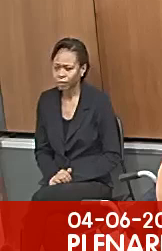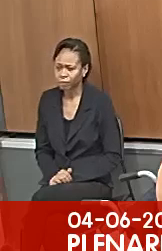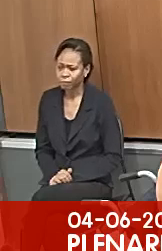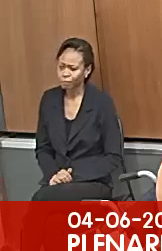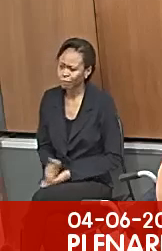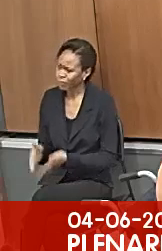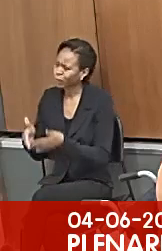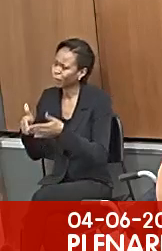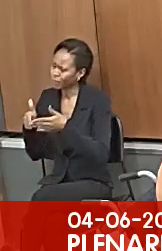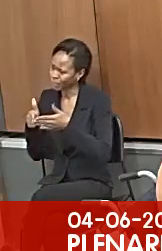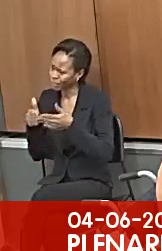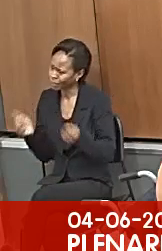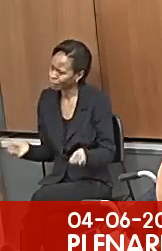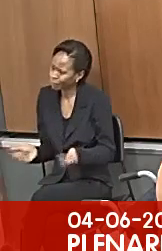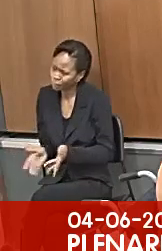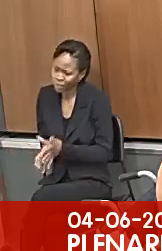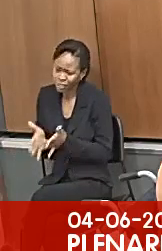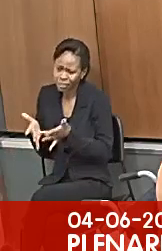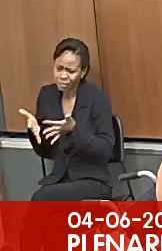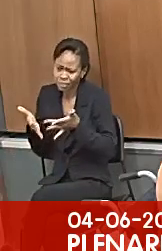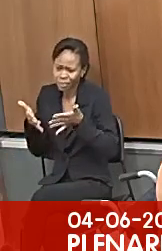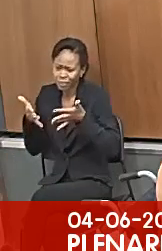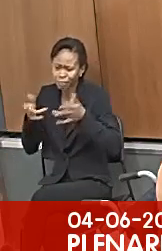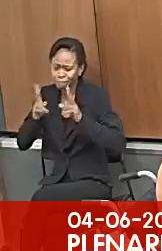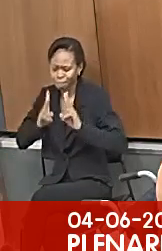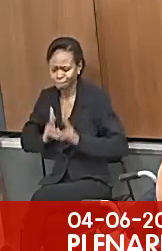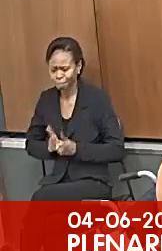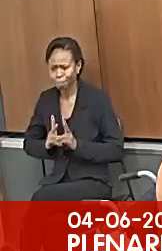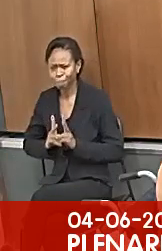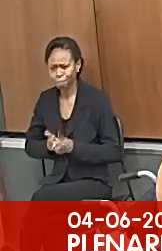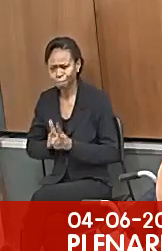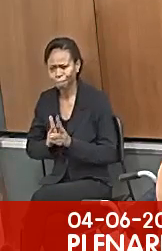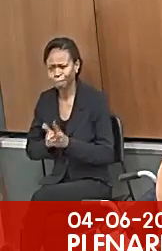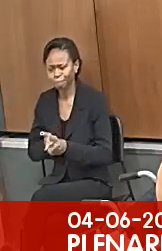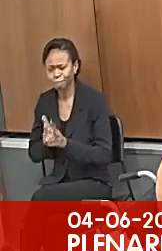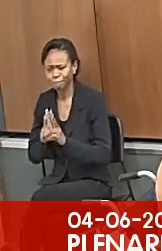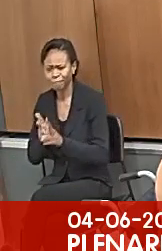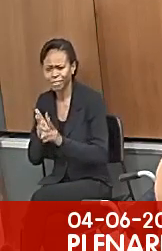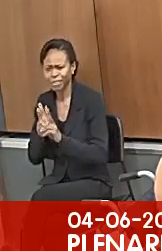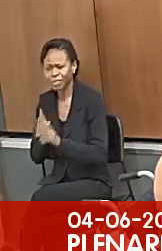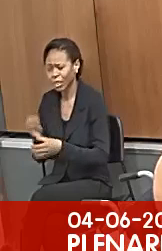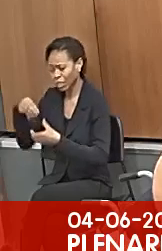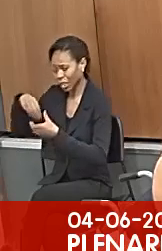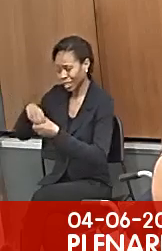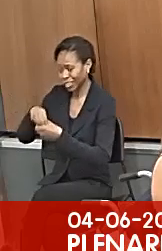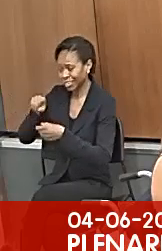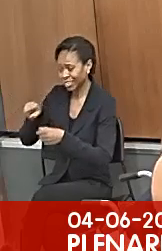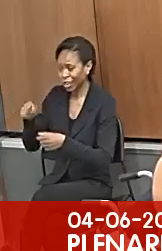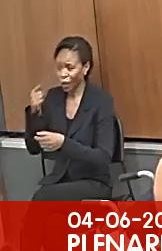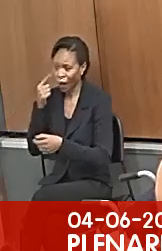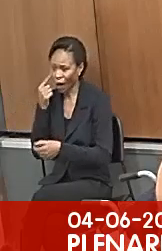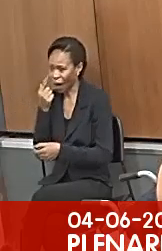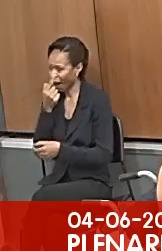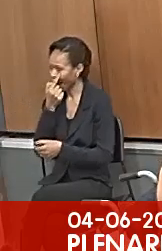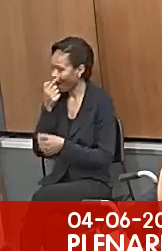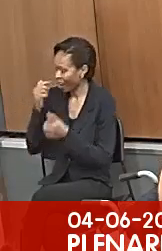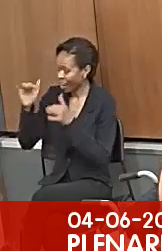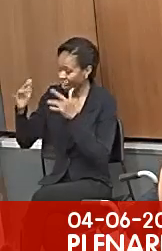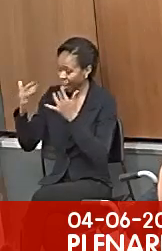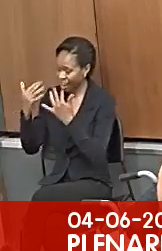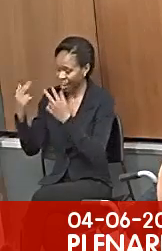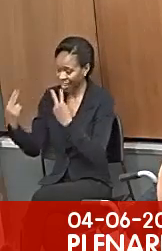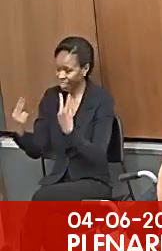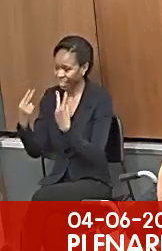Só te peço, me leve pra sempre dentro do seu olhar.